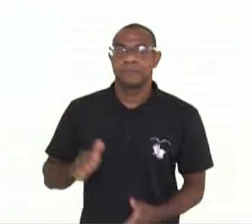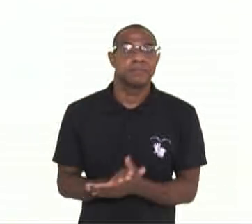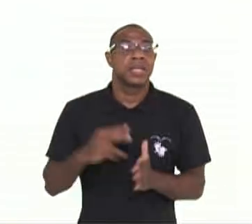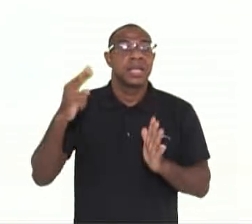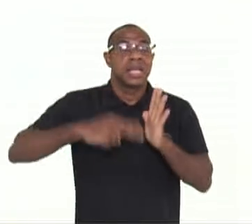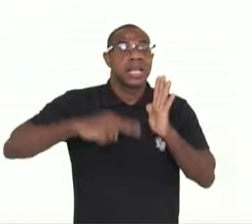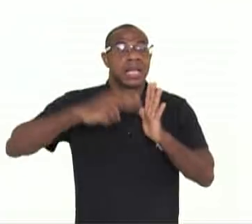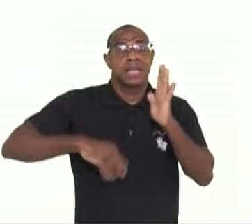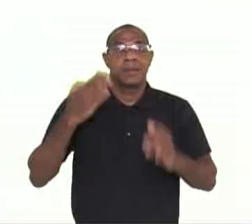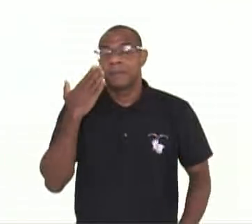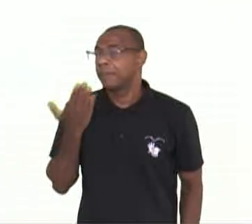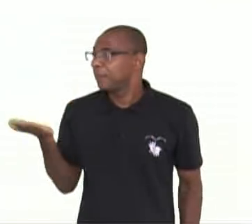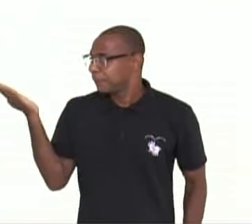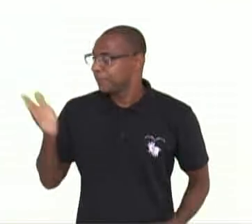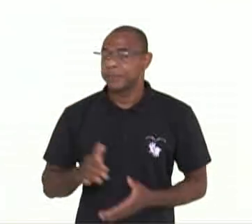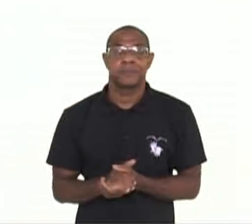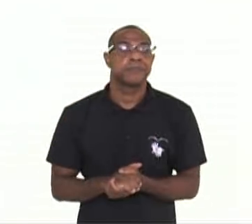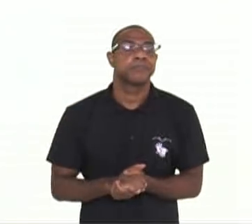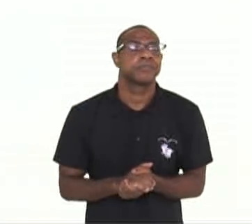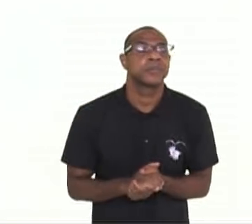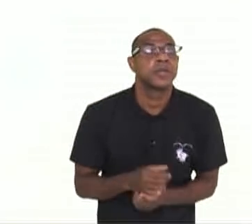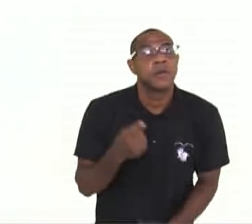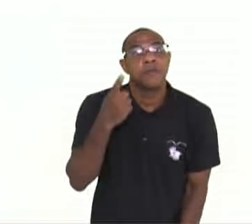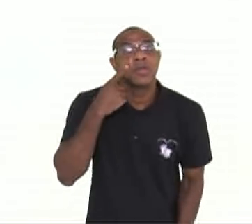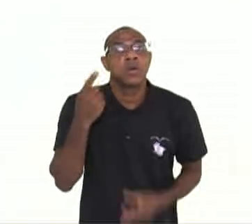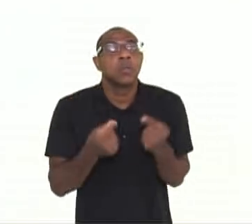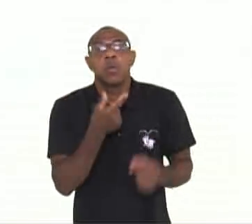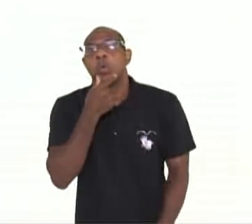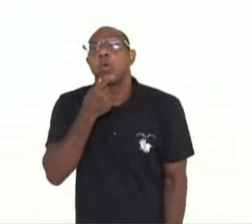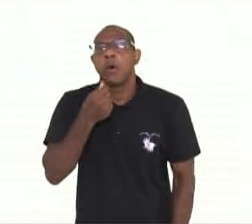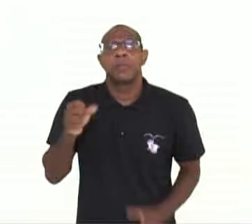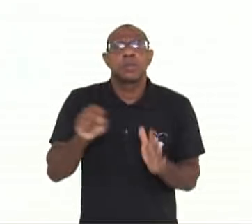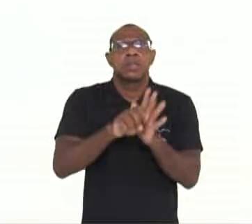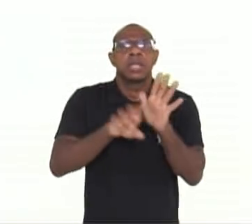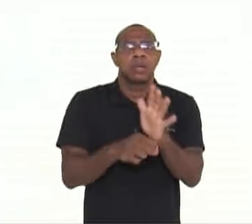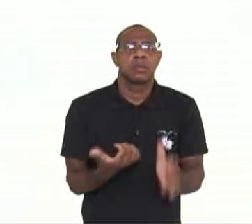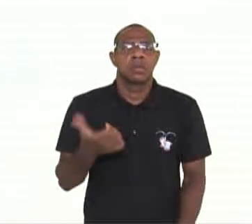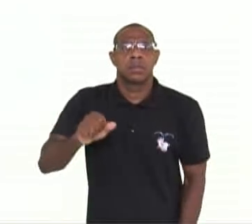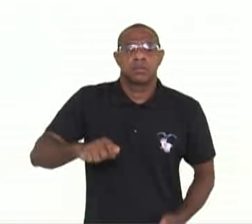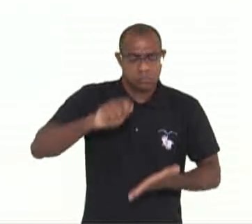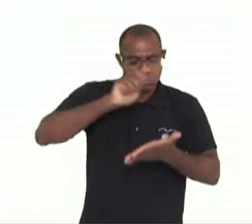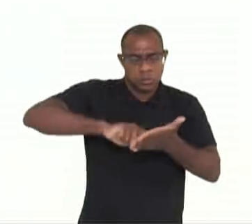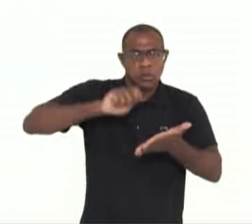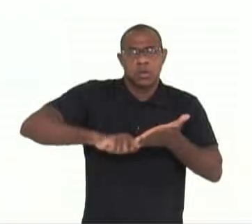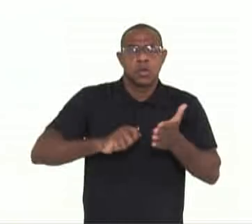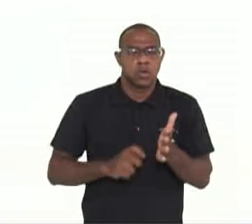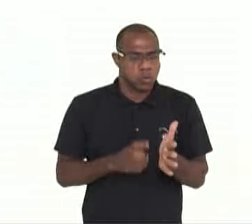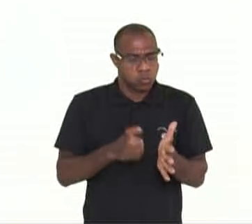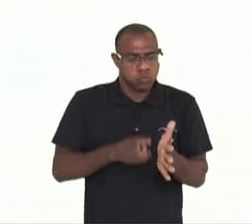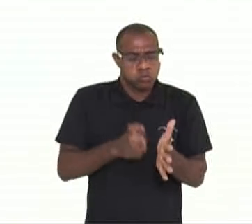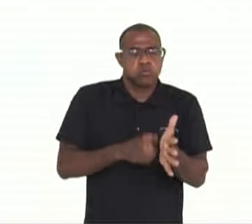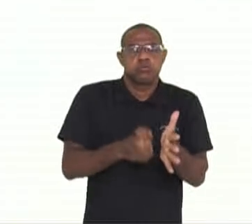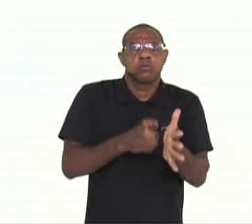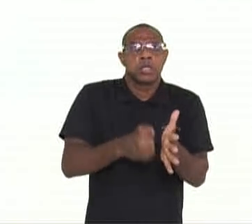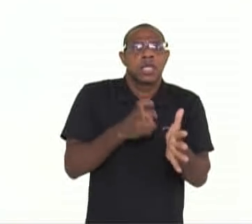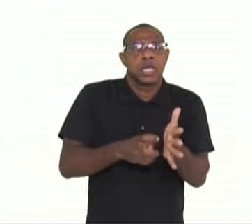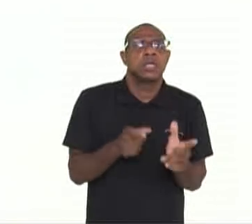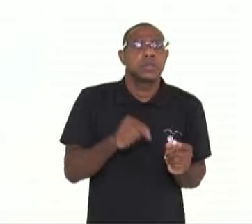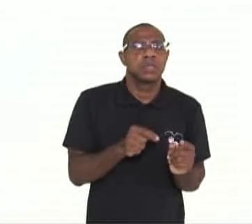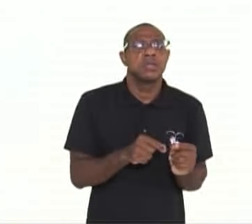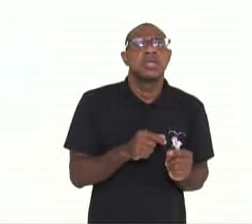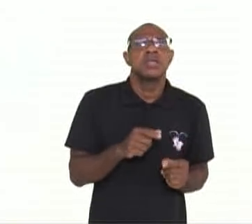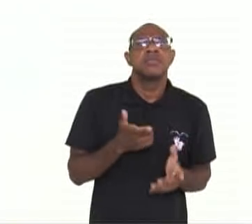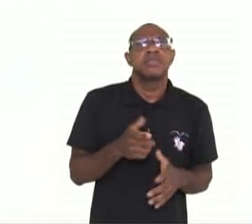esse trecho do texto. Veja como o homem do século XIX descreveu o trem que o conduziu de Londres a